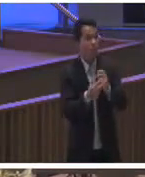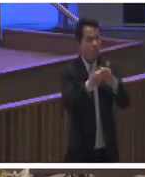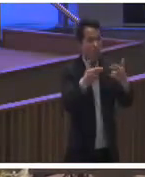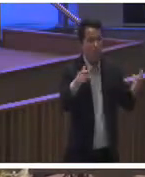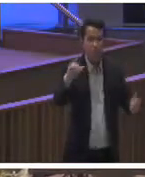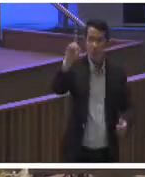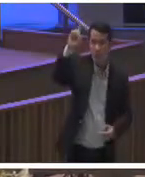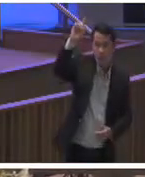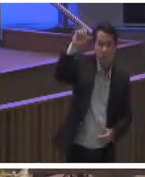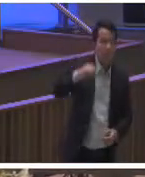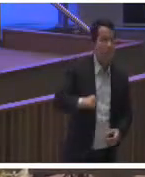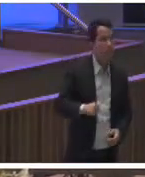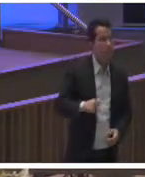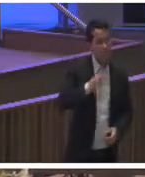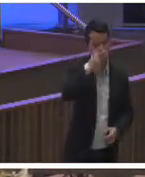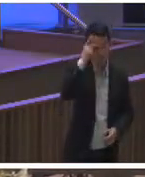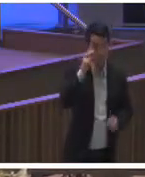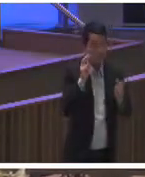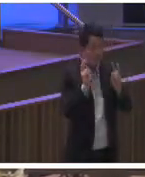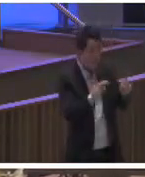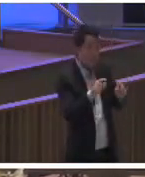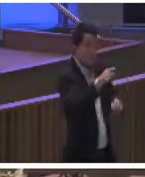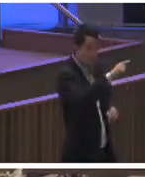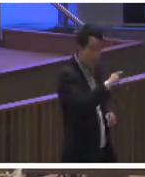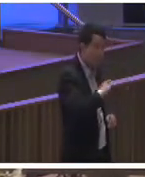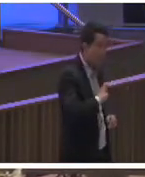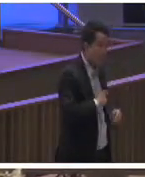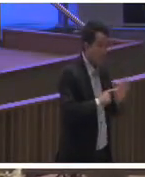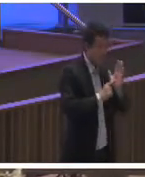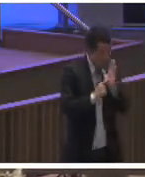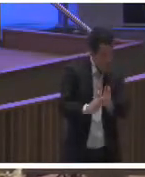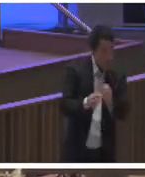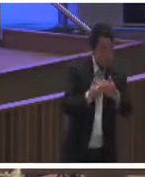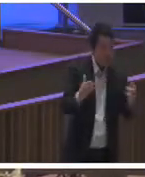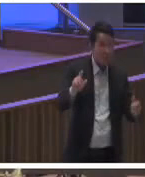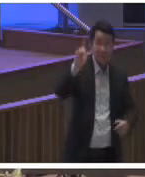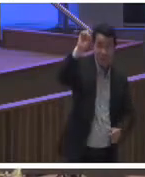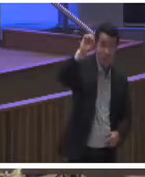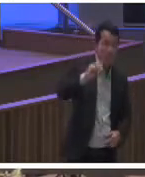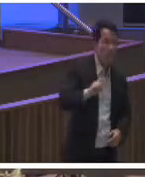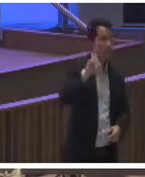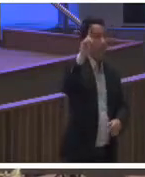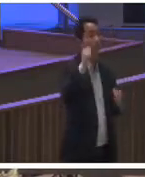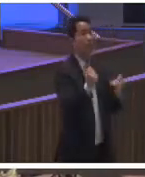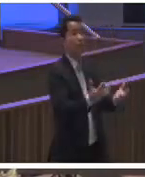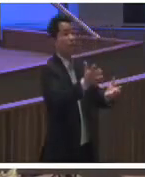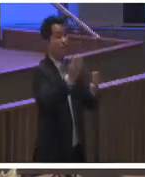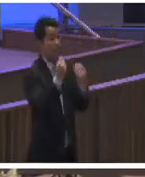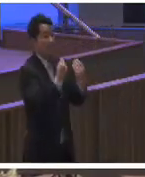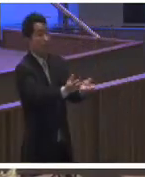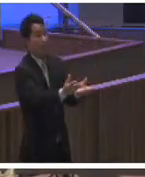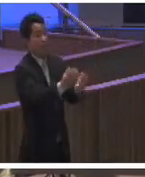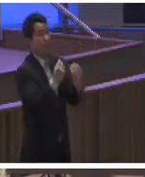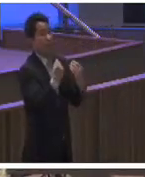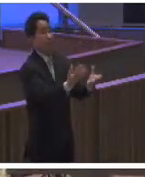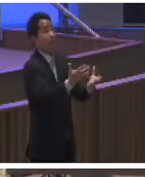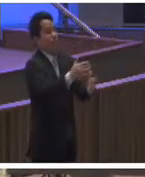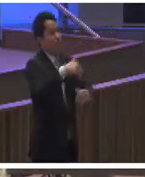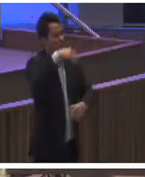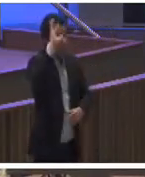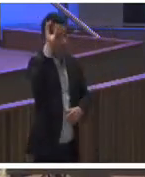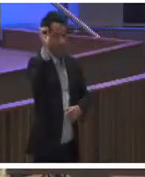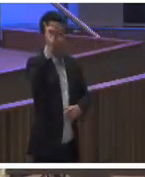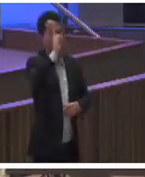é inegável. Essas são armas espirituais que Deus está colocando na nossa mão. E a Bíblia diz que